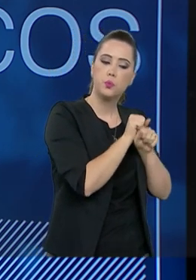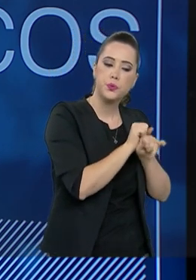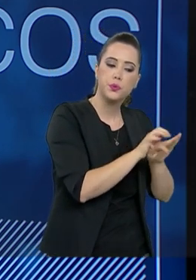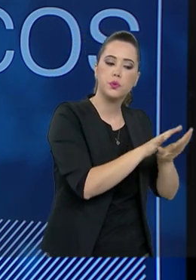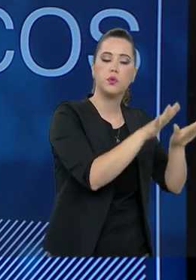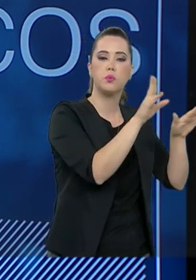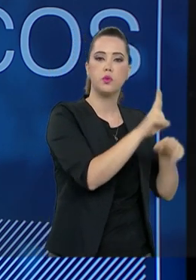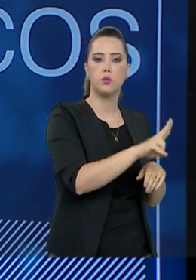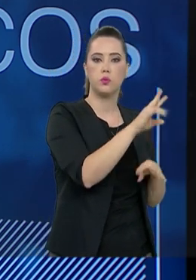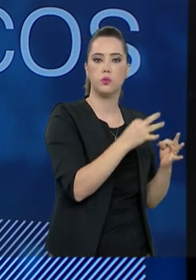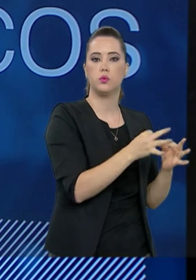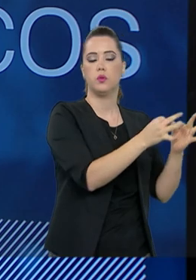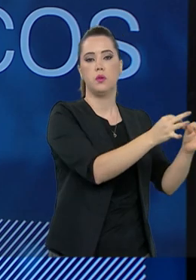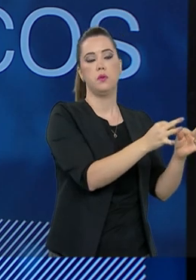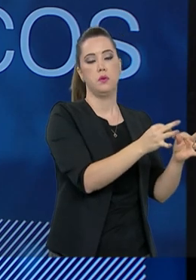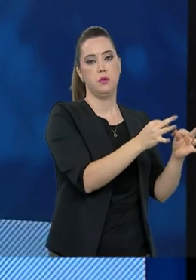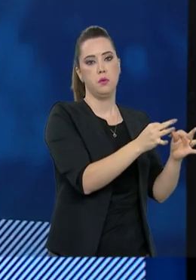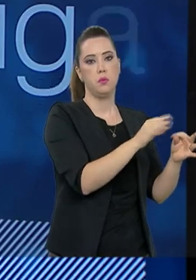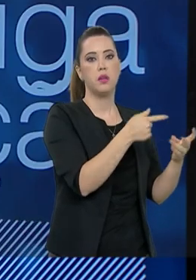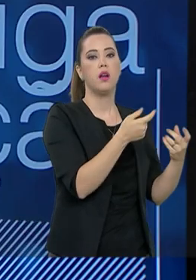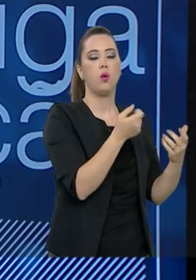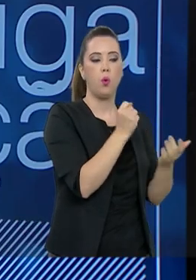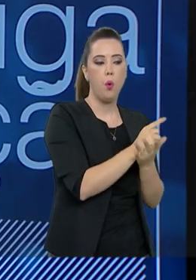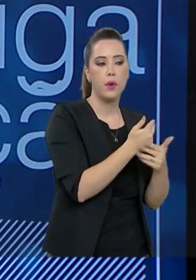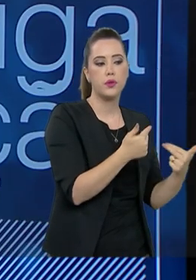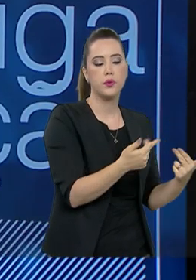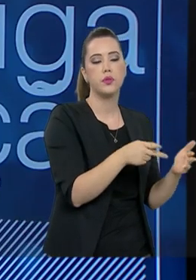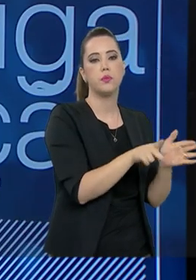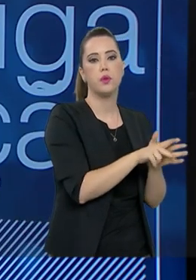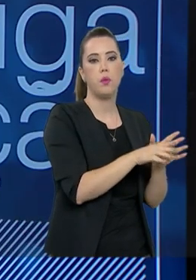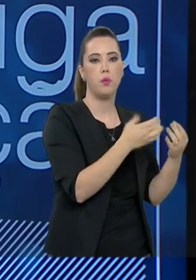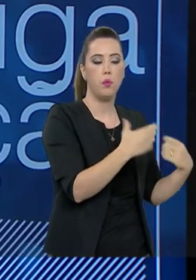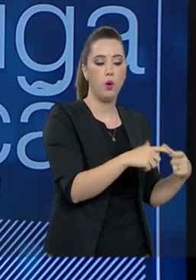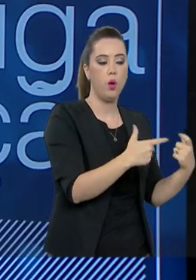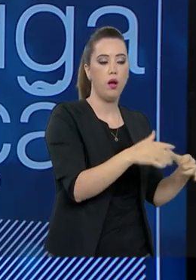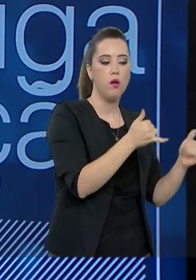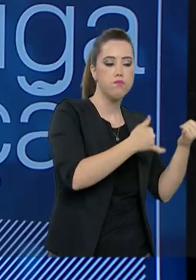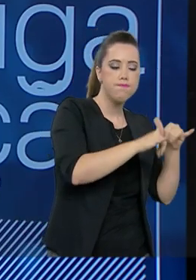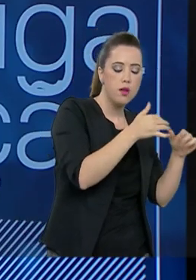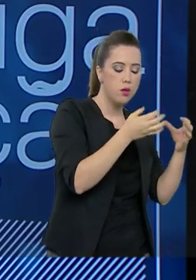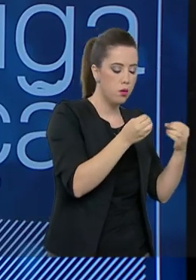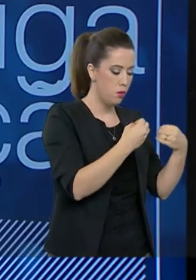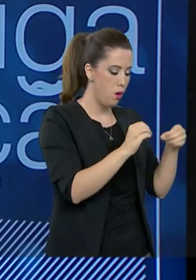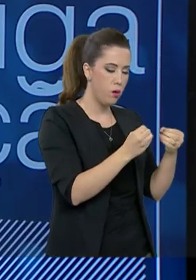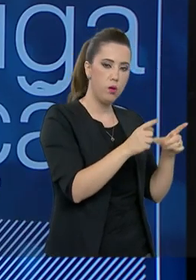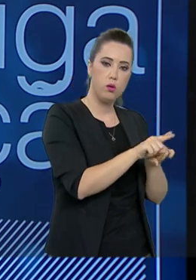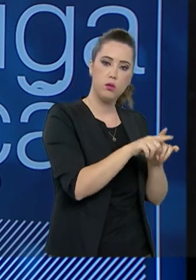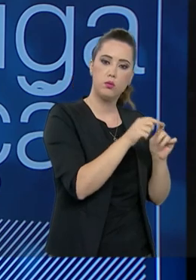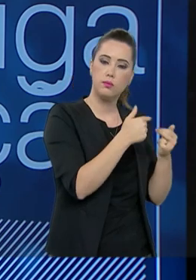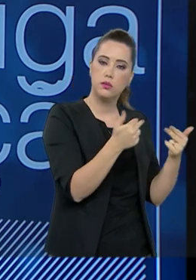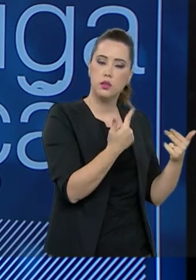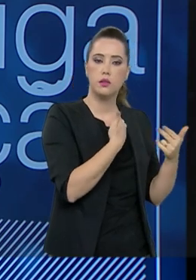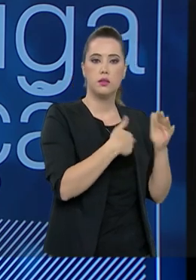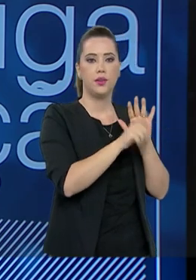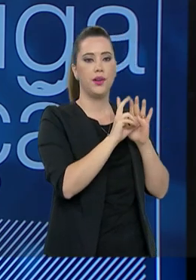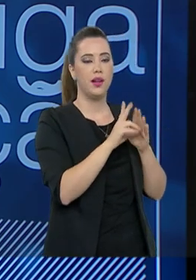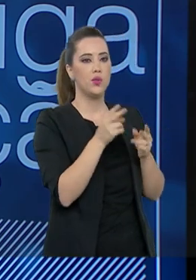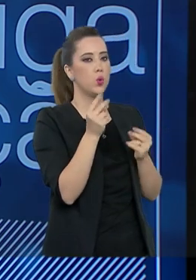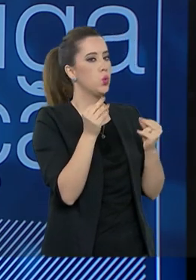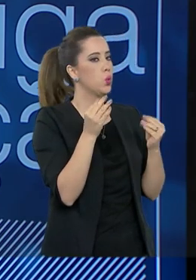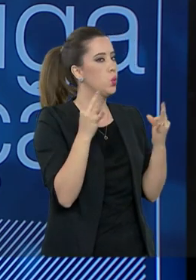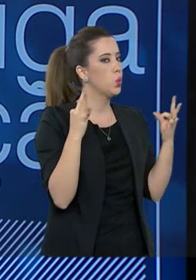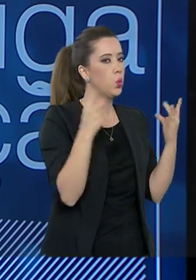dessa tecnologia, para equipar os laboratórios, permitir que laboratórios que têm procedimentos totalmente manuais possam